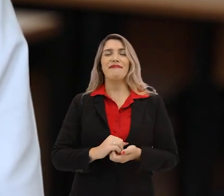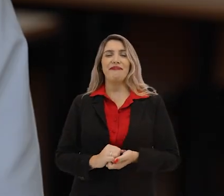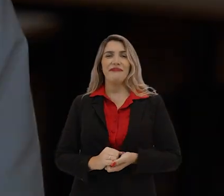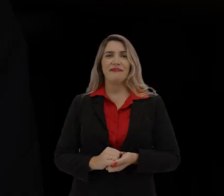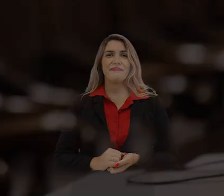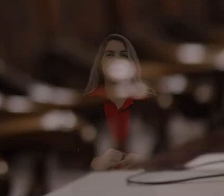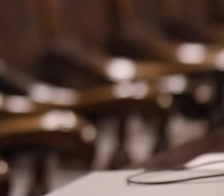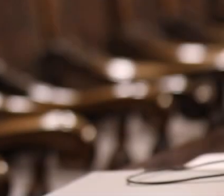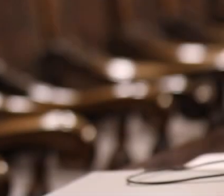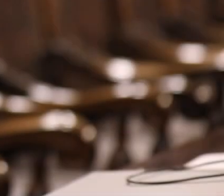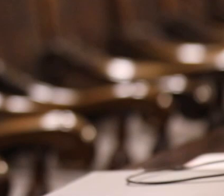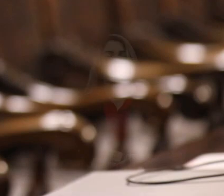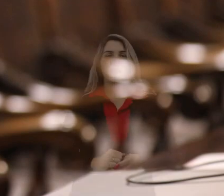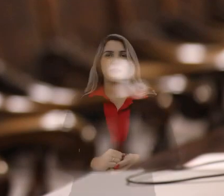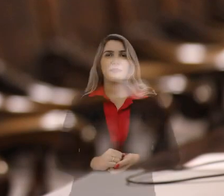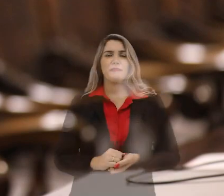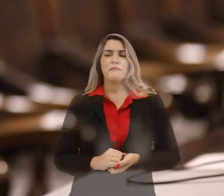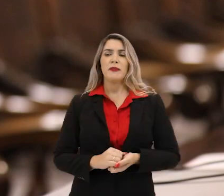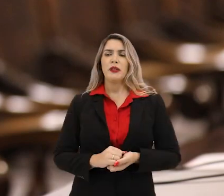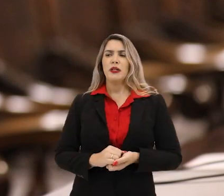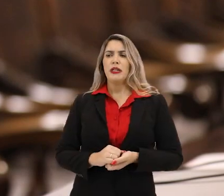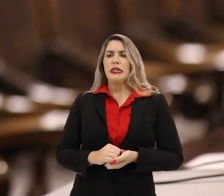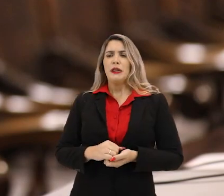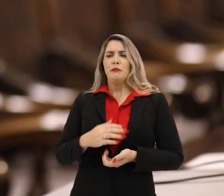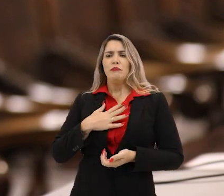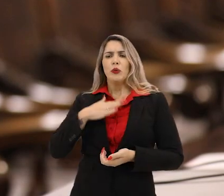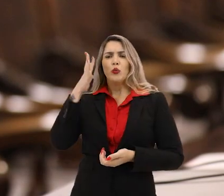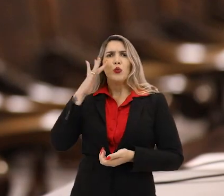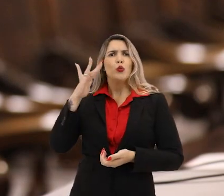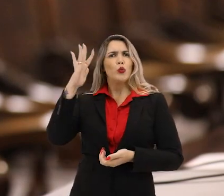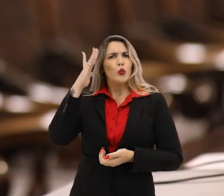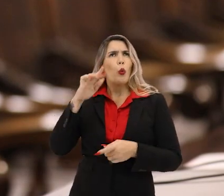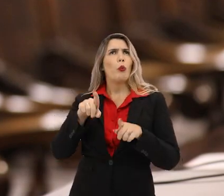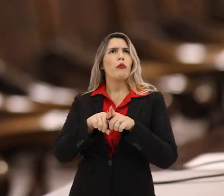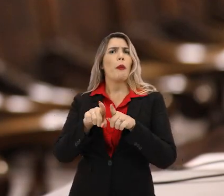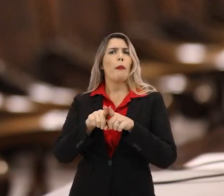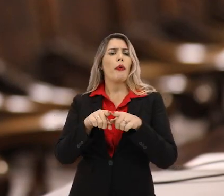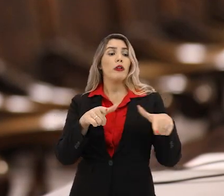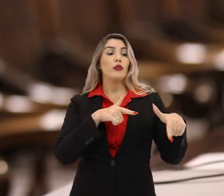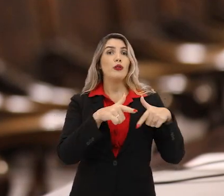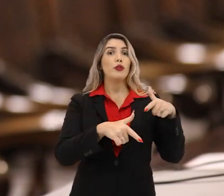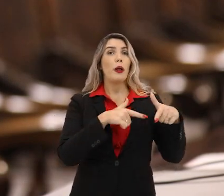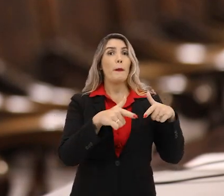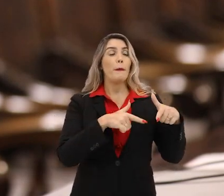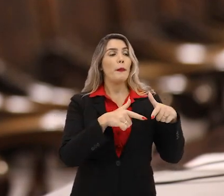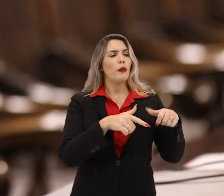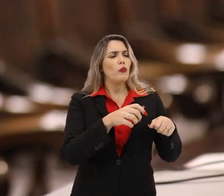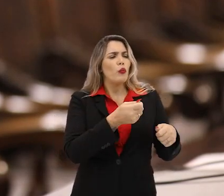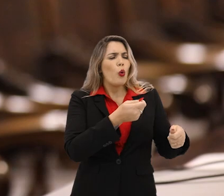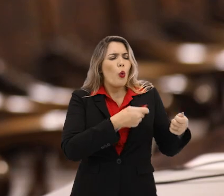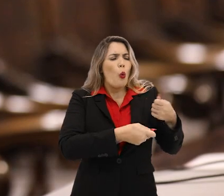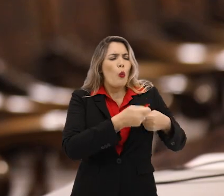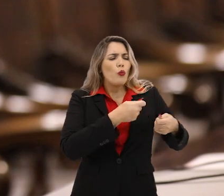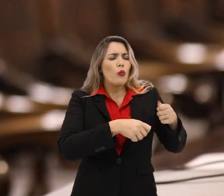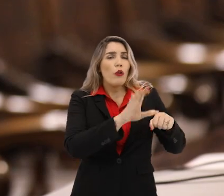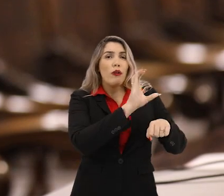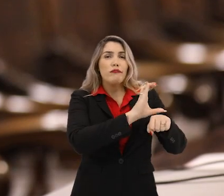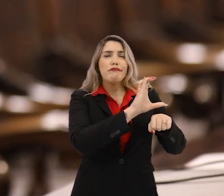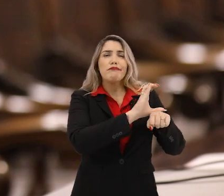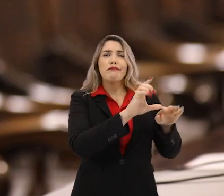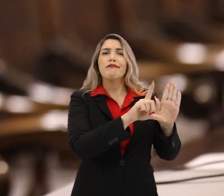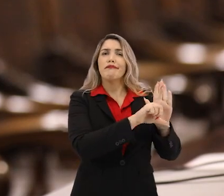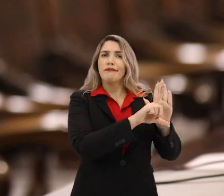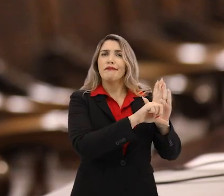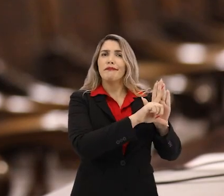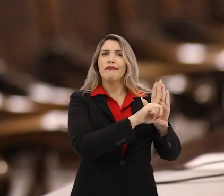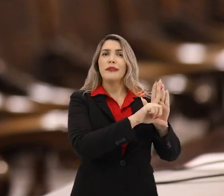artificial. Maria Cristina. Eu também tinha o sonho de poder trabalhar com o controle de